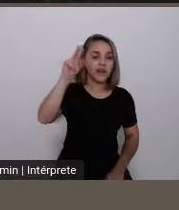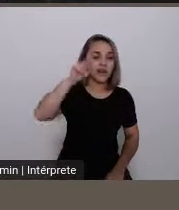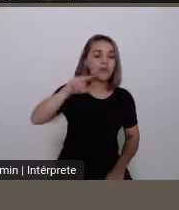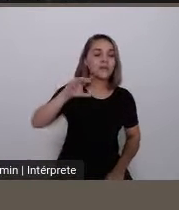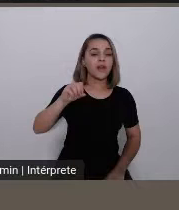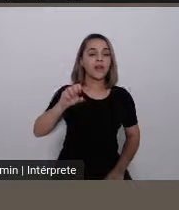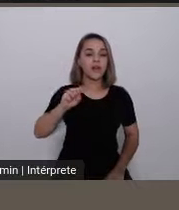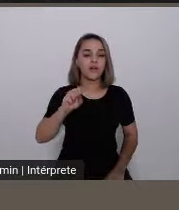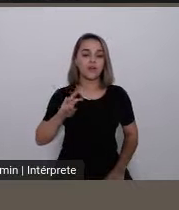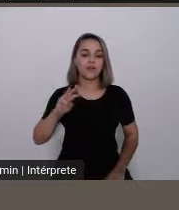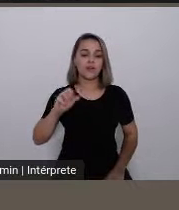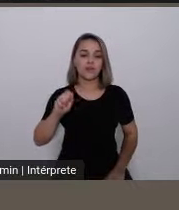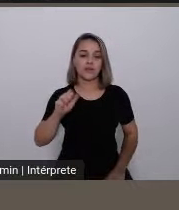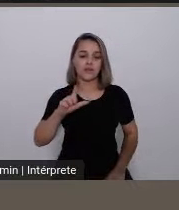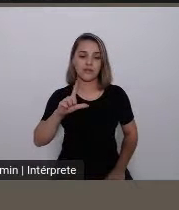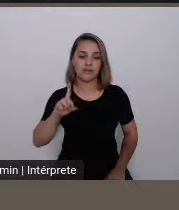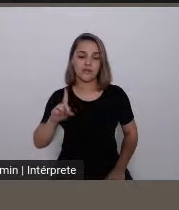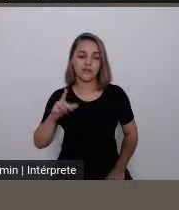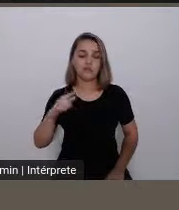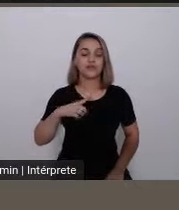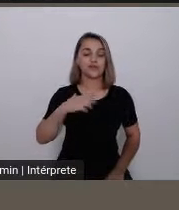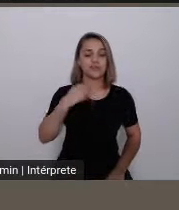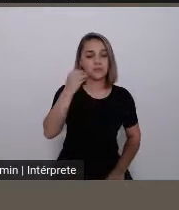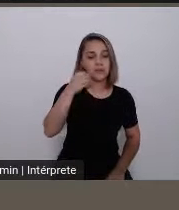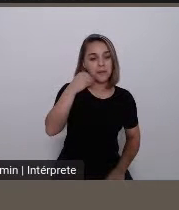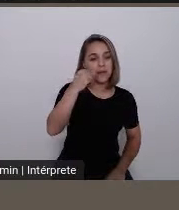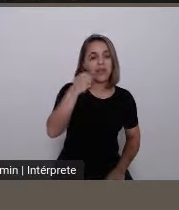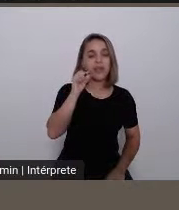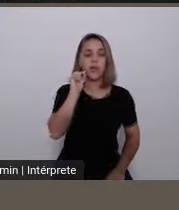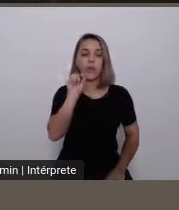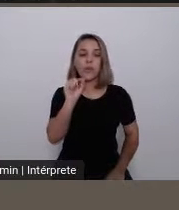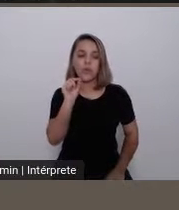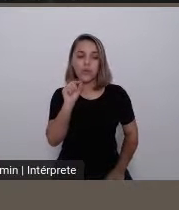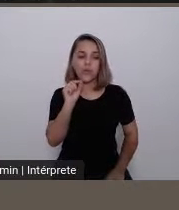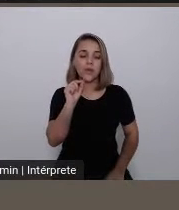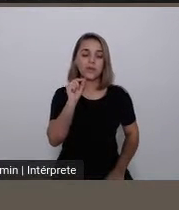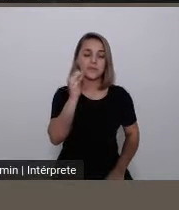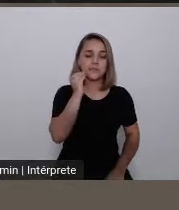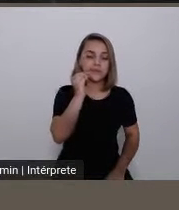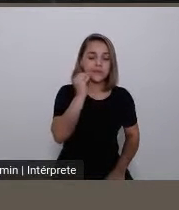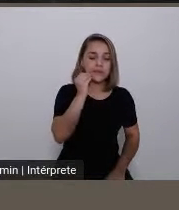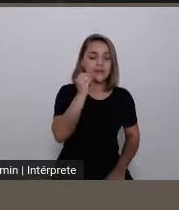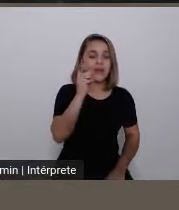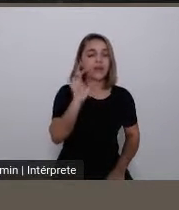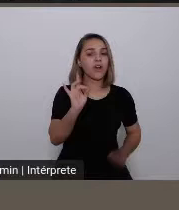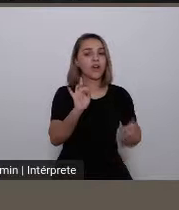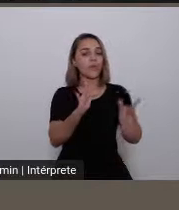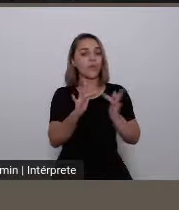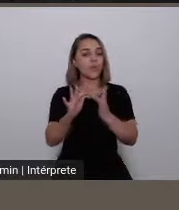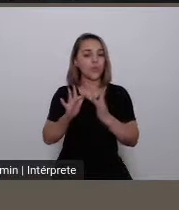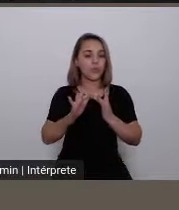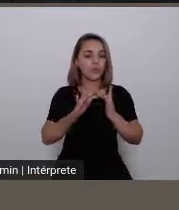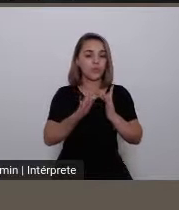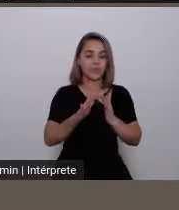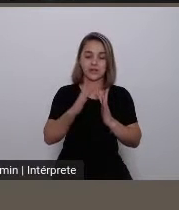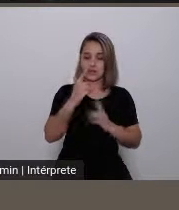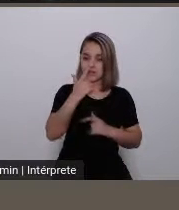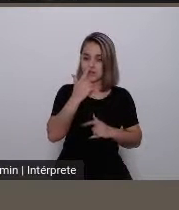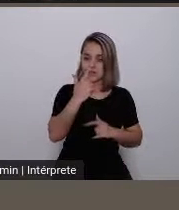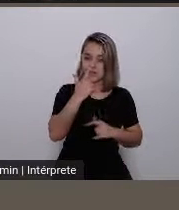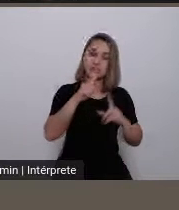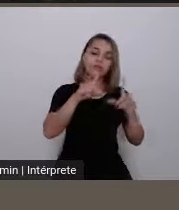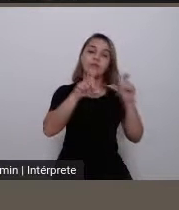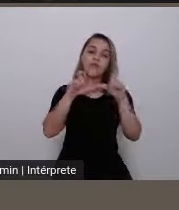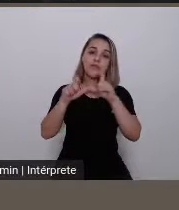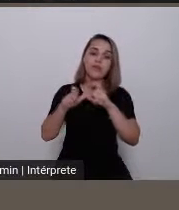uma espécie de subjetividade formada por esse contato frequente e íntimo com imagens